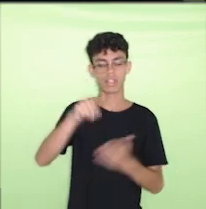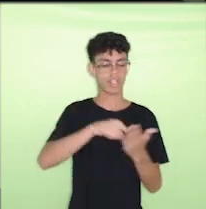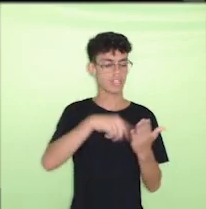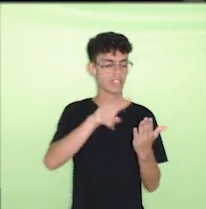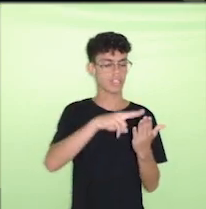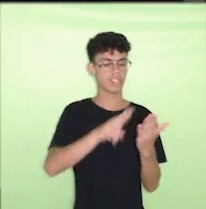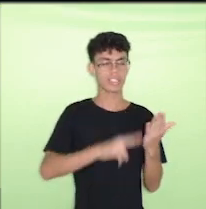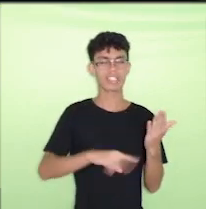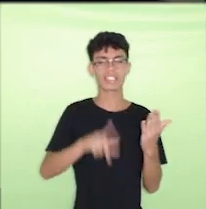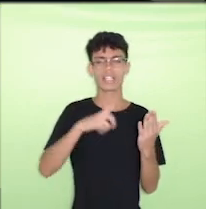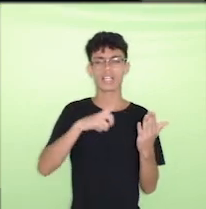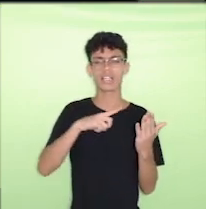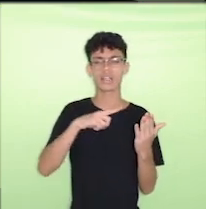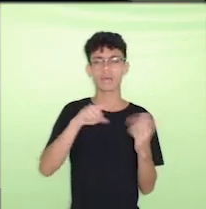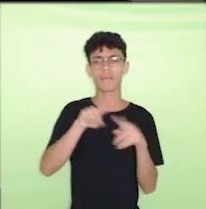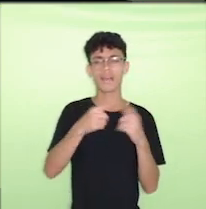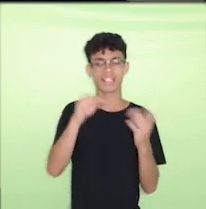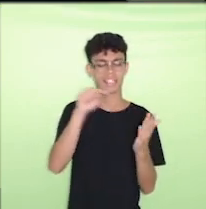dos relatórios.